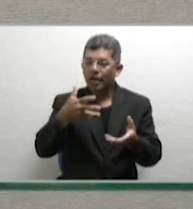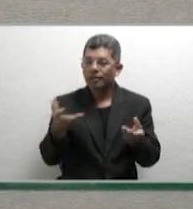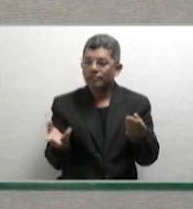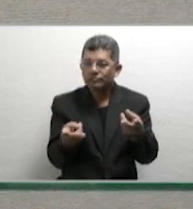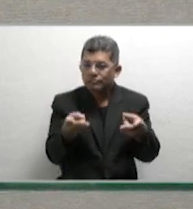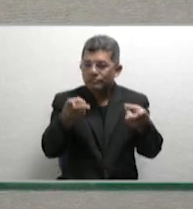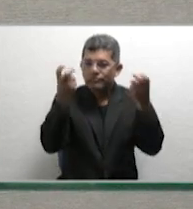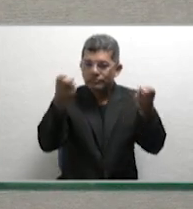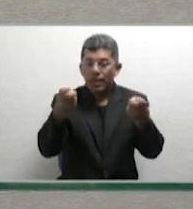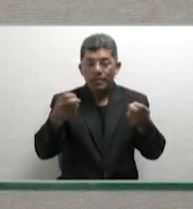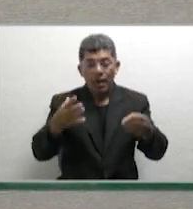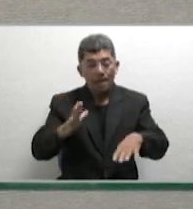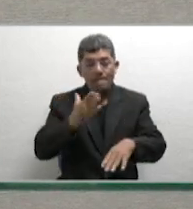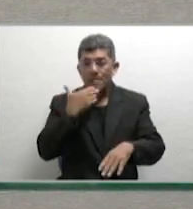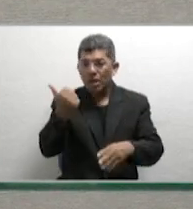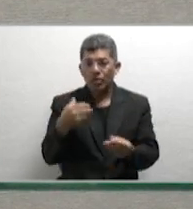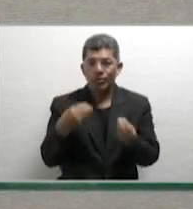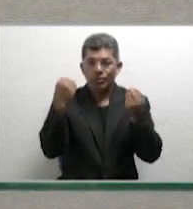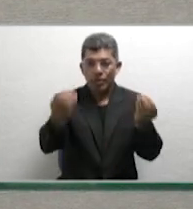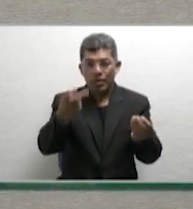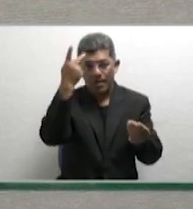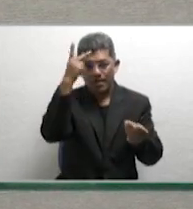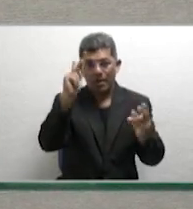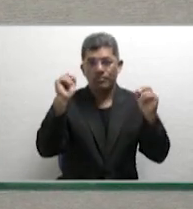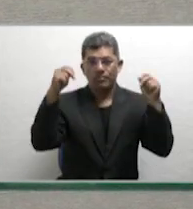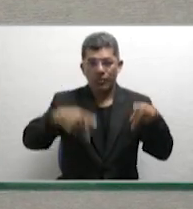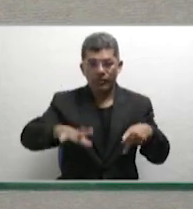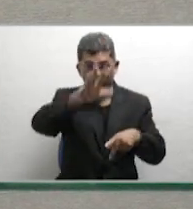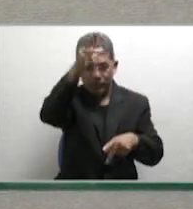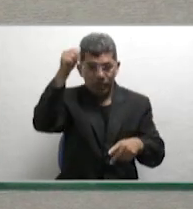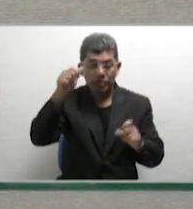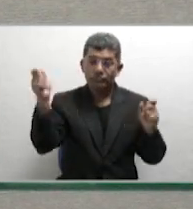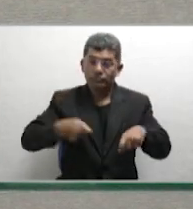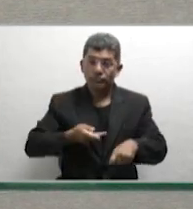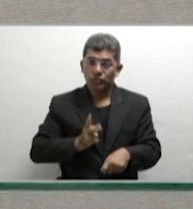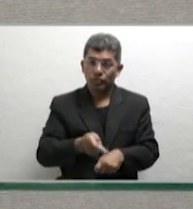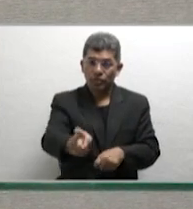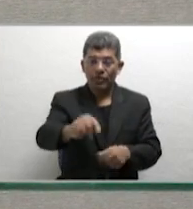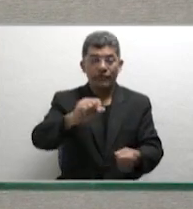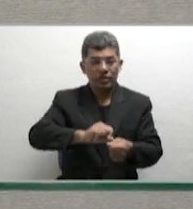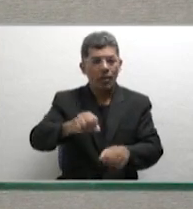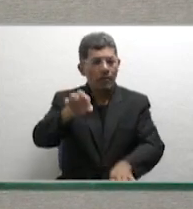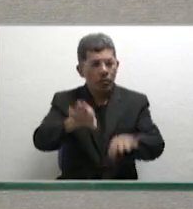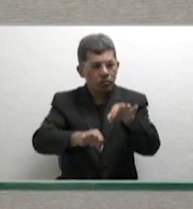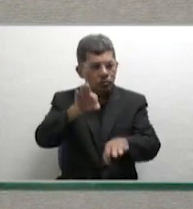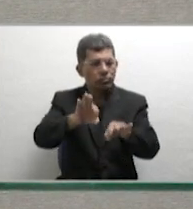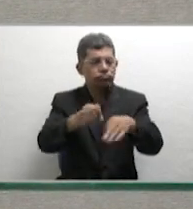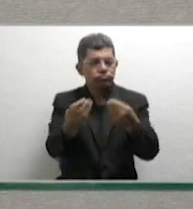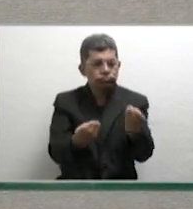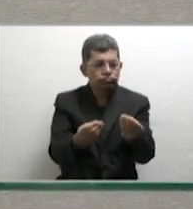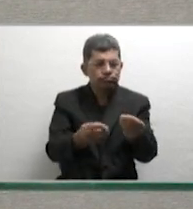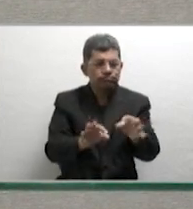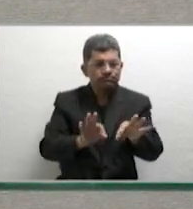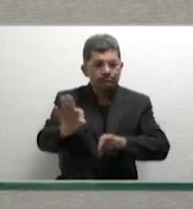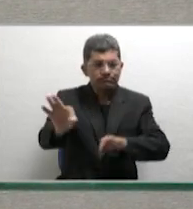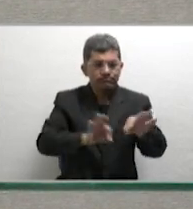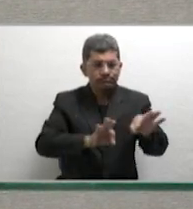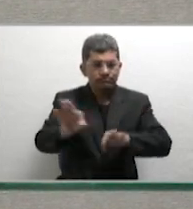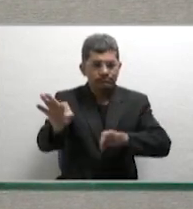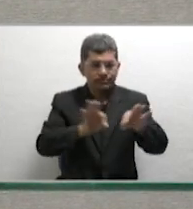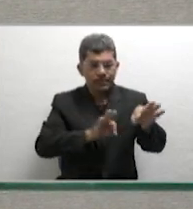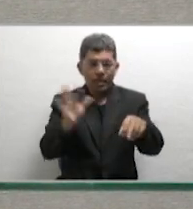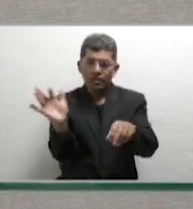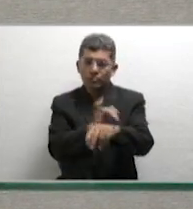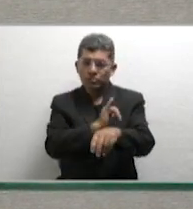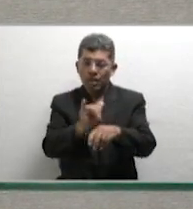para poder dar o meu melhor ao povo do Amazonas, para poder continuar sendo produtiva, para poder continuar trazendo resultado,